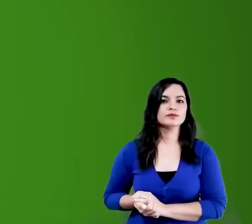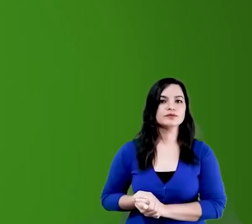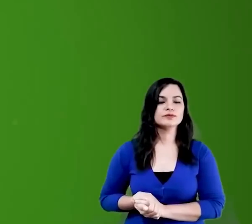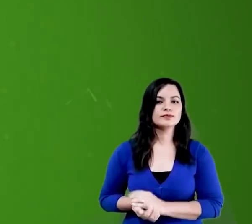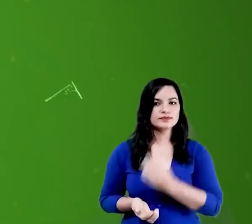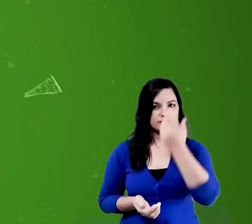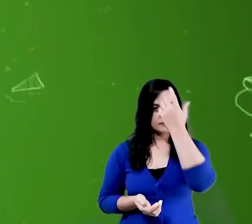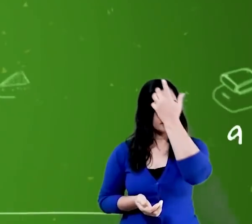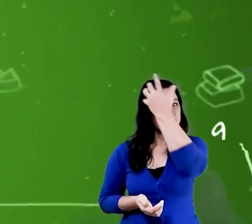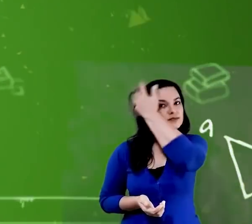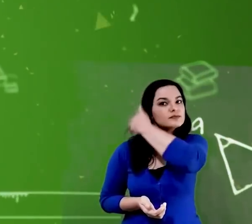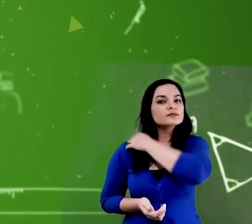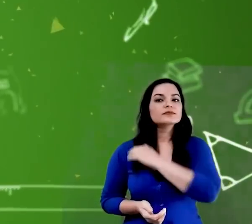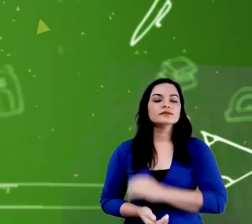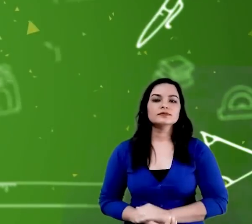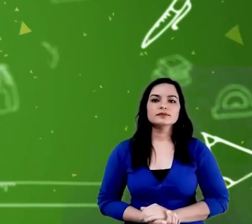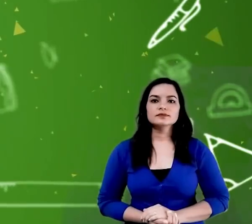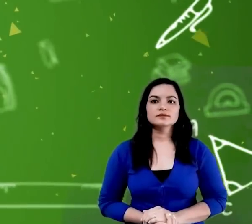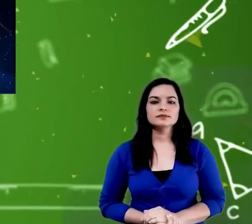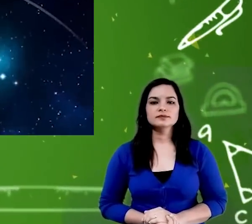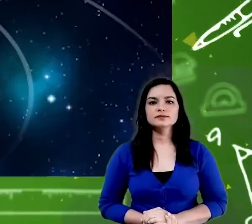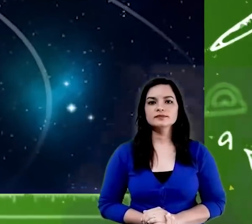vocês.